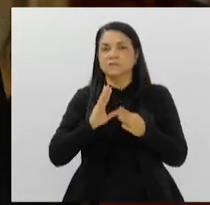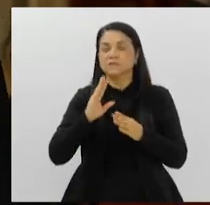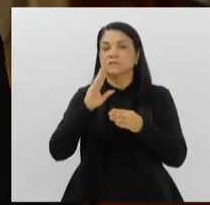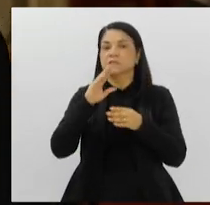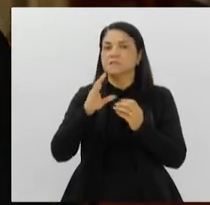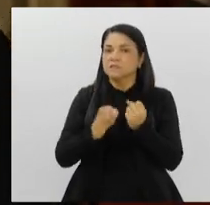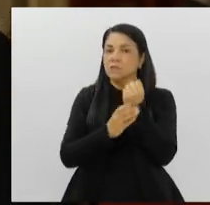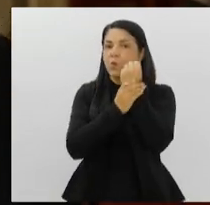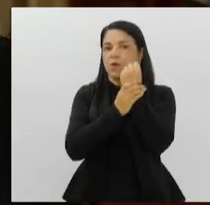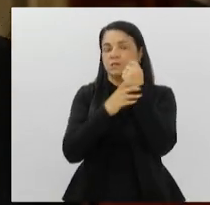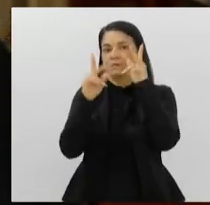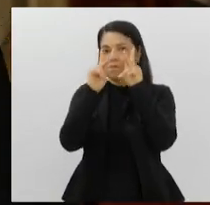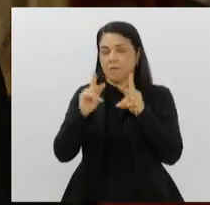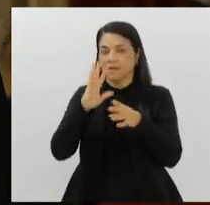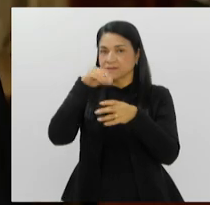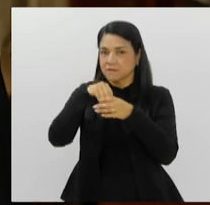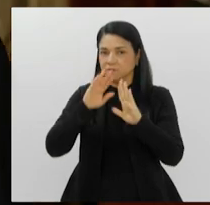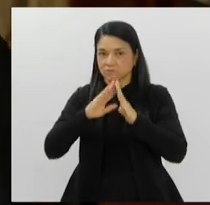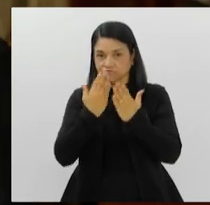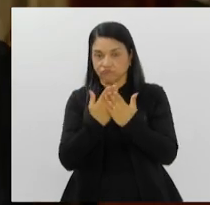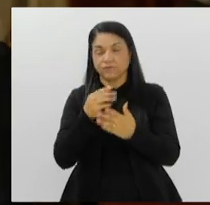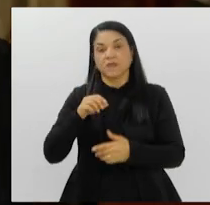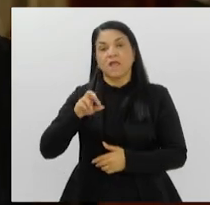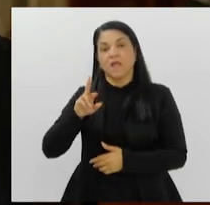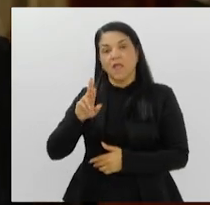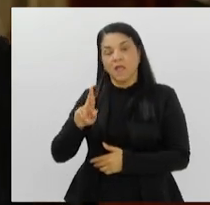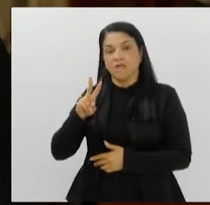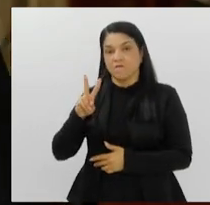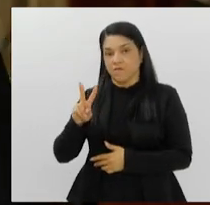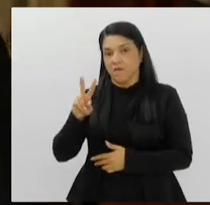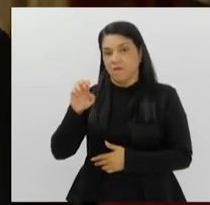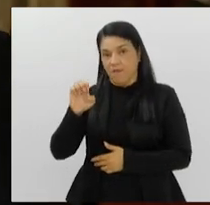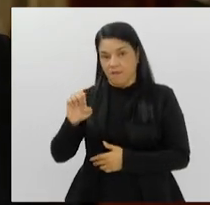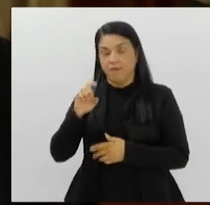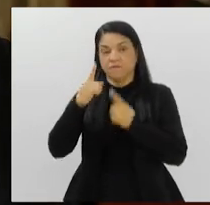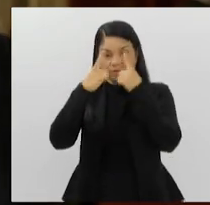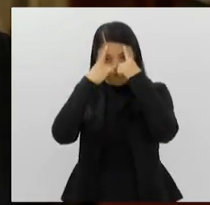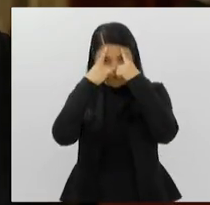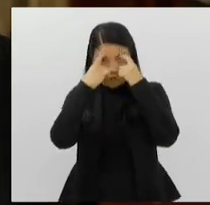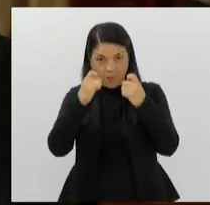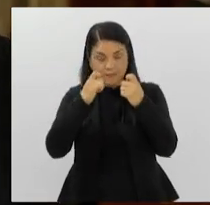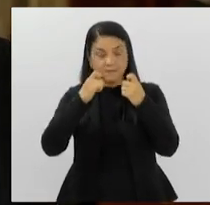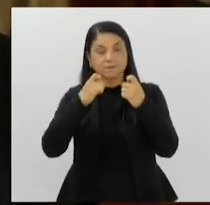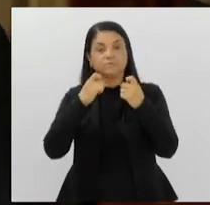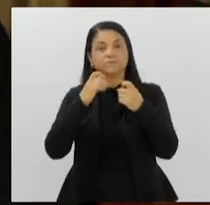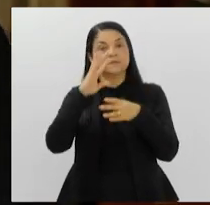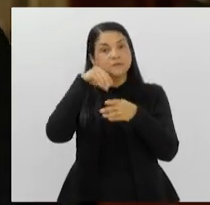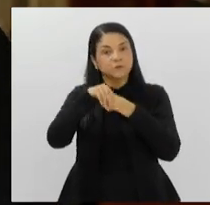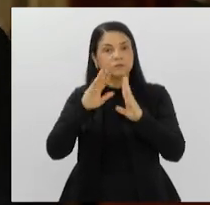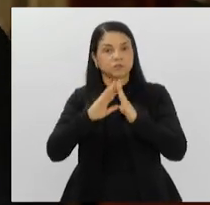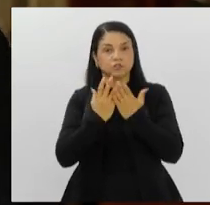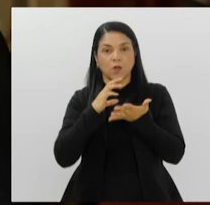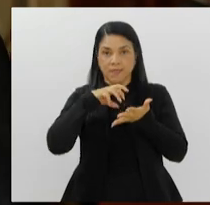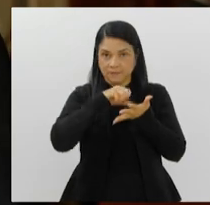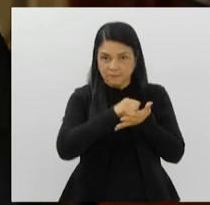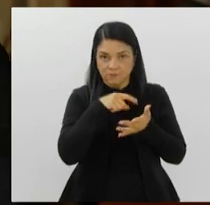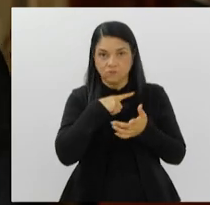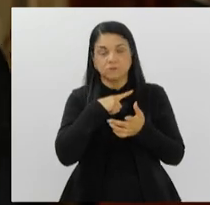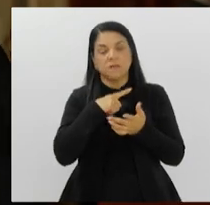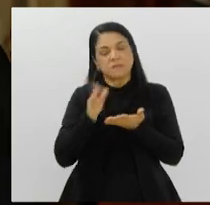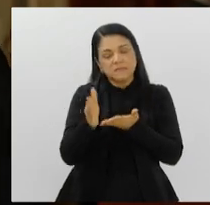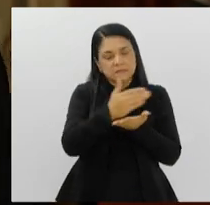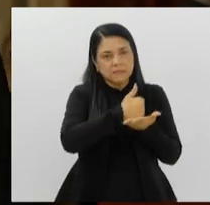Já implantamos o RVE, que é o Registro de Violência Escolar, onde nós podemos ter estatísticas e